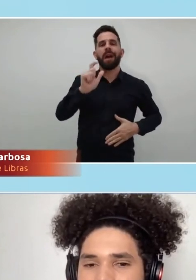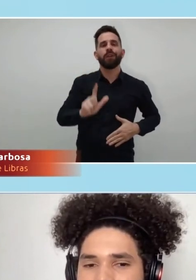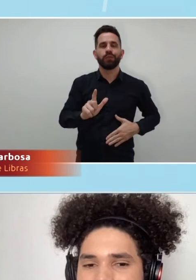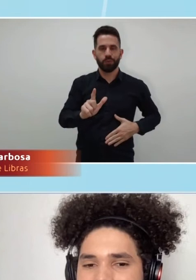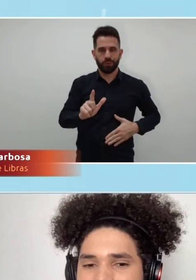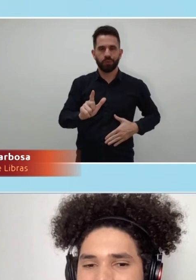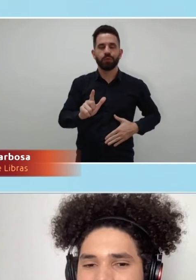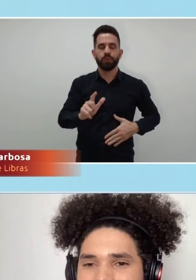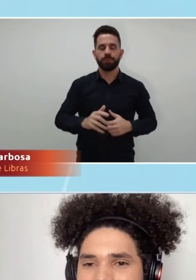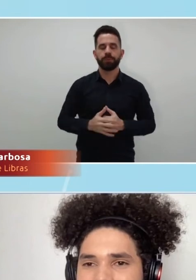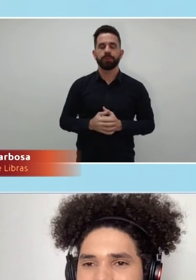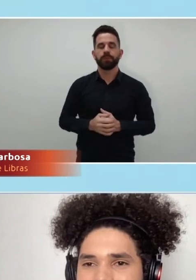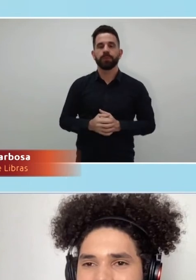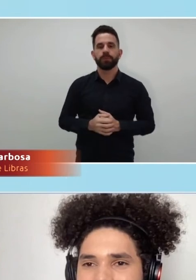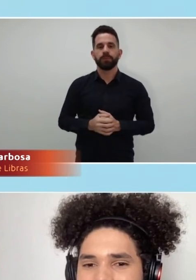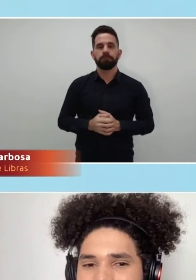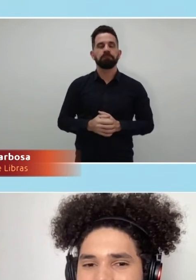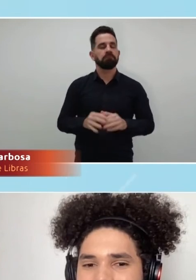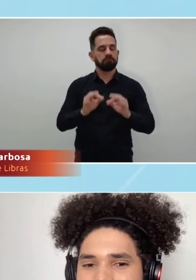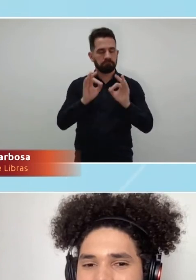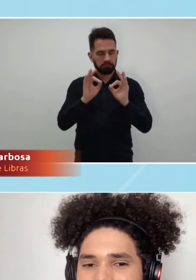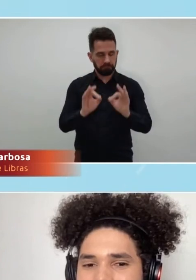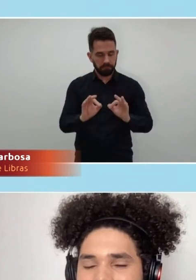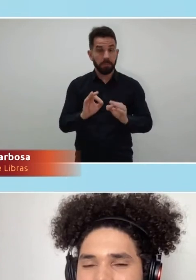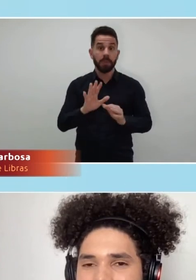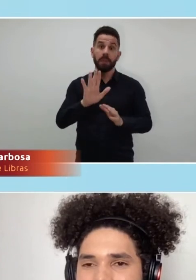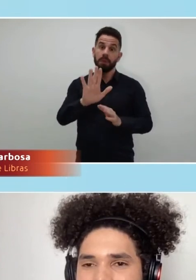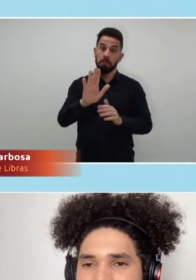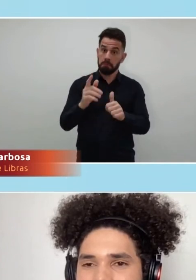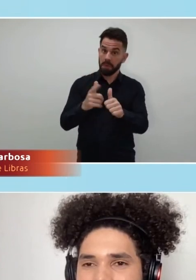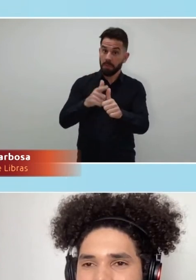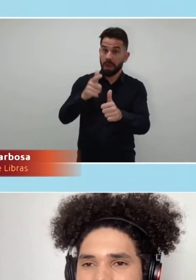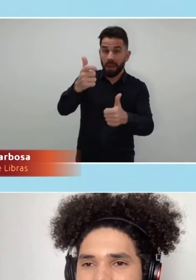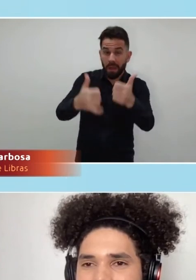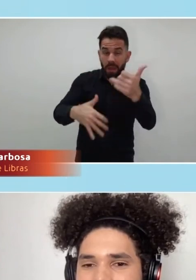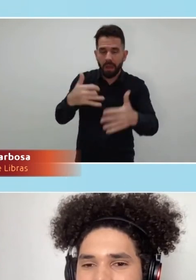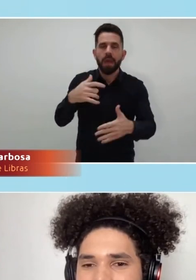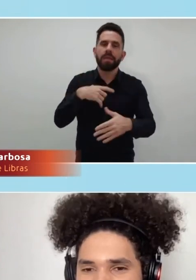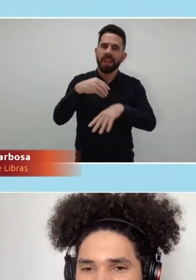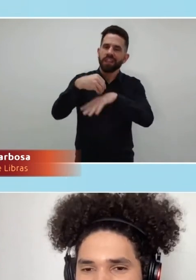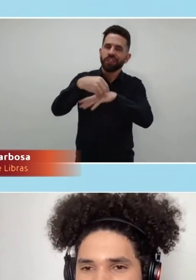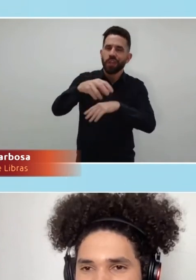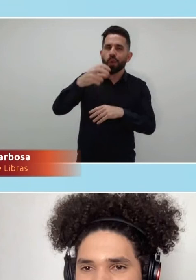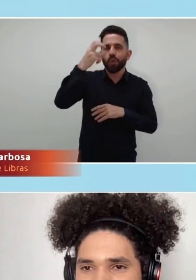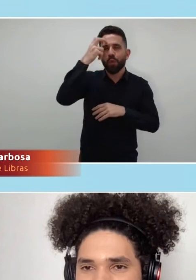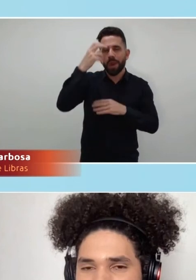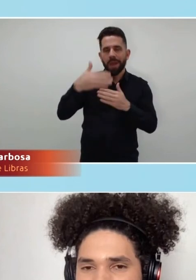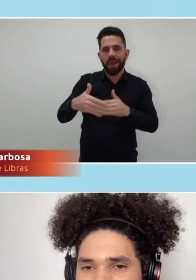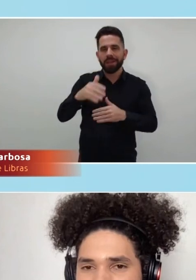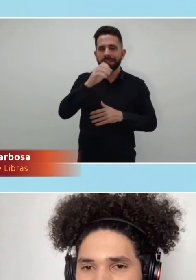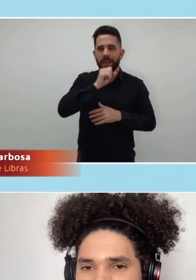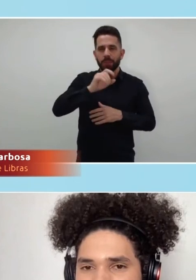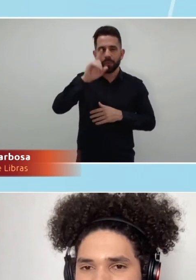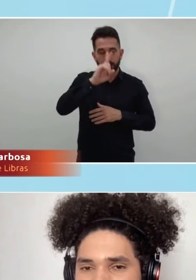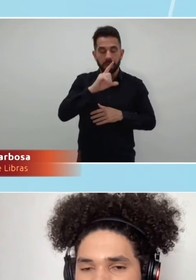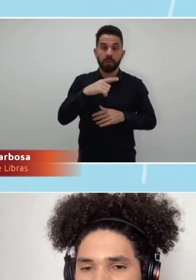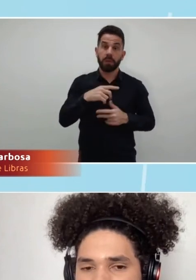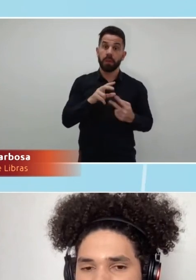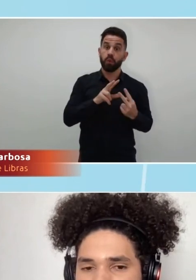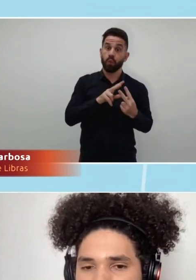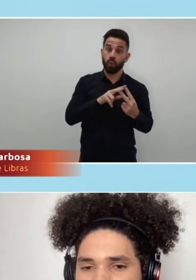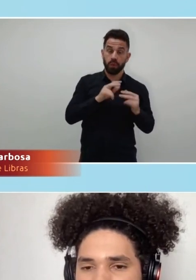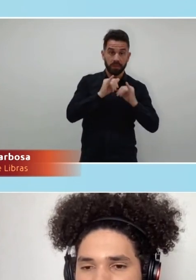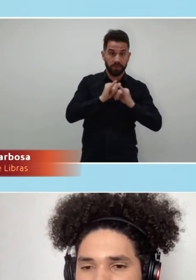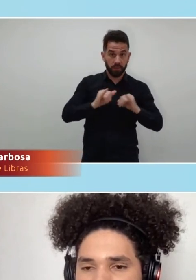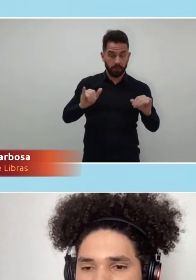botões. Certo, RG. Antes de passar a palavra para ele, que tem várias dicas culturais para esse final de semana, tenho duas informações, uma sobre